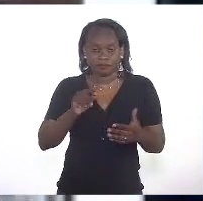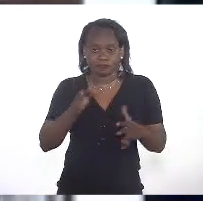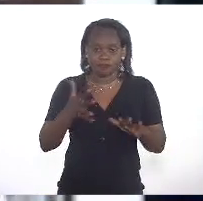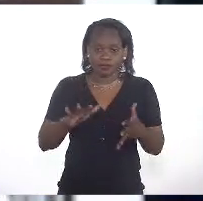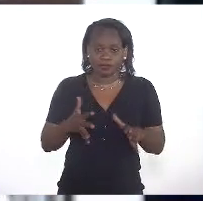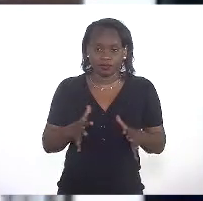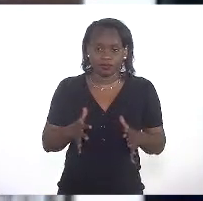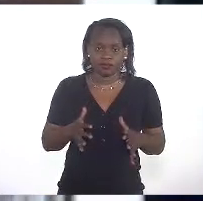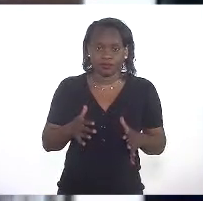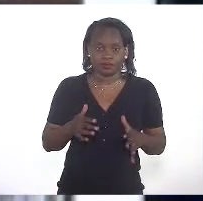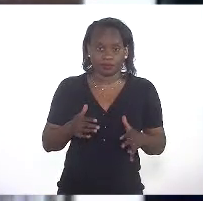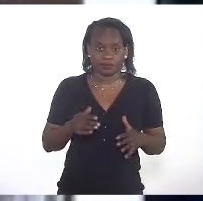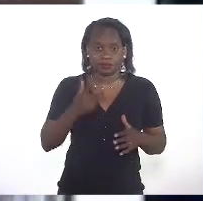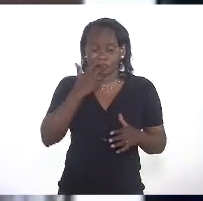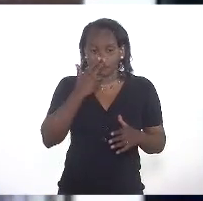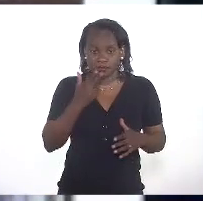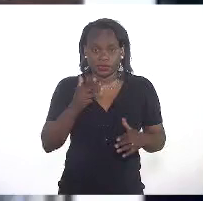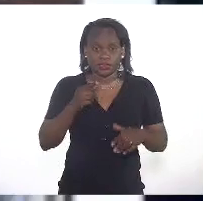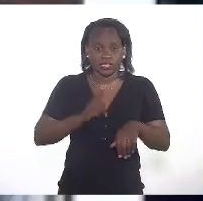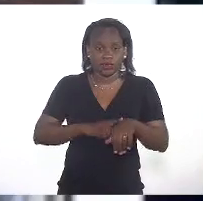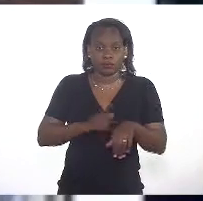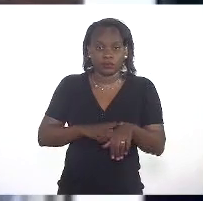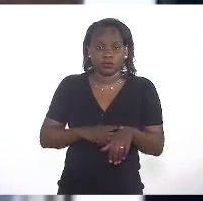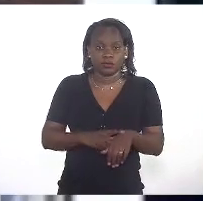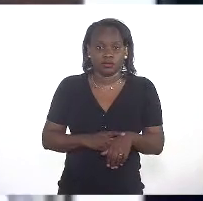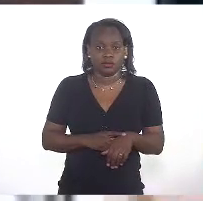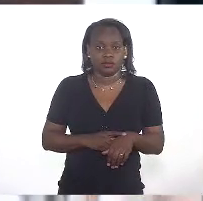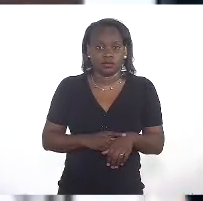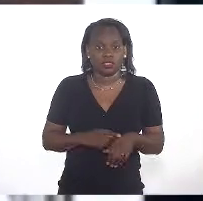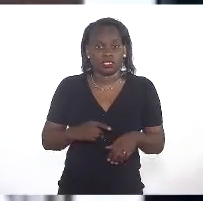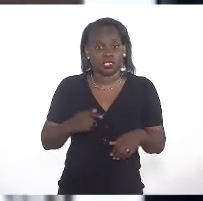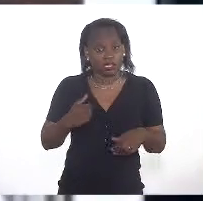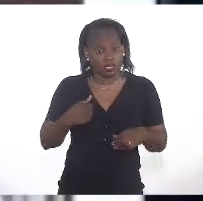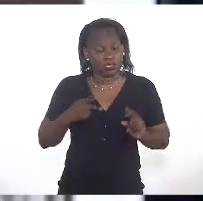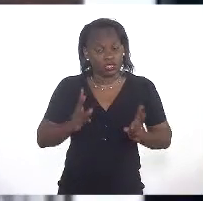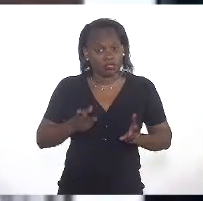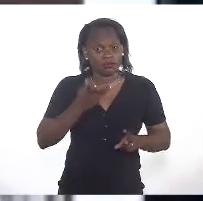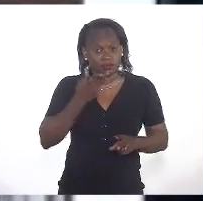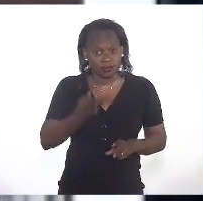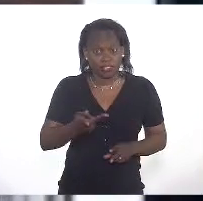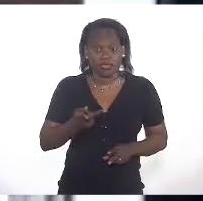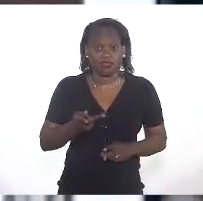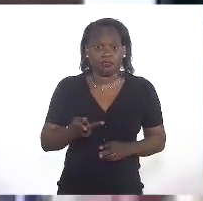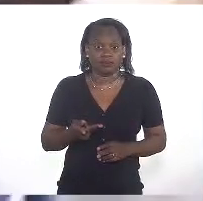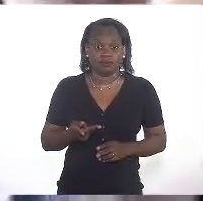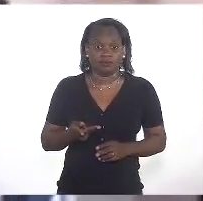ultimamente num processo que eu sempre afirmo,